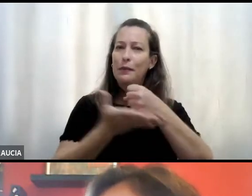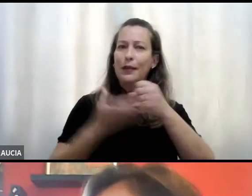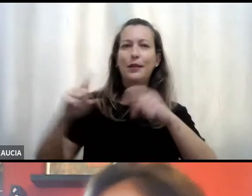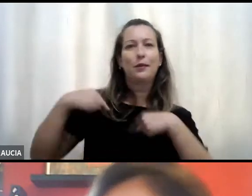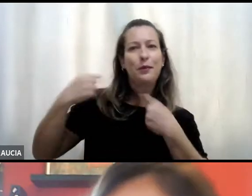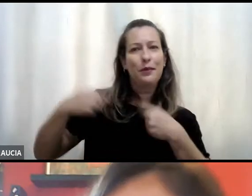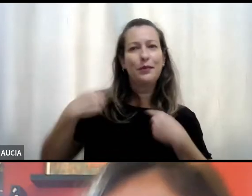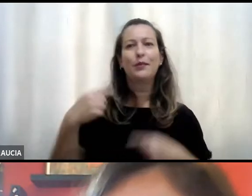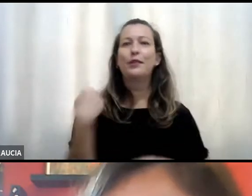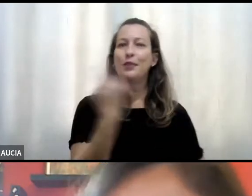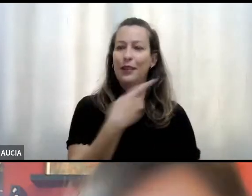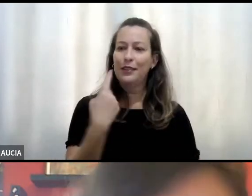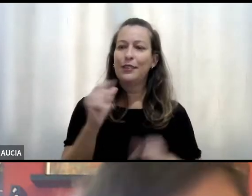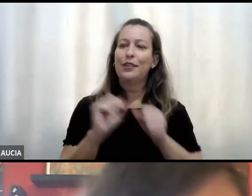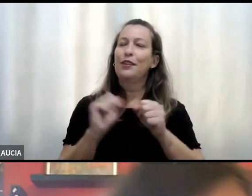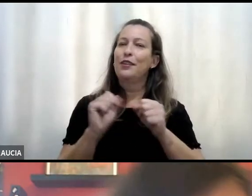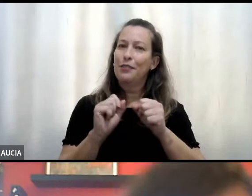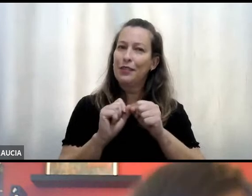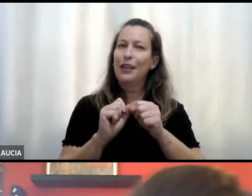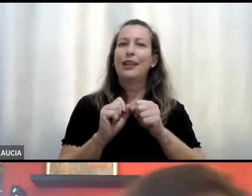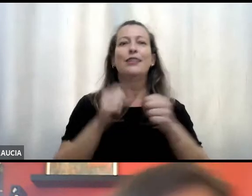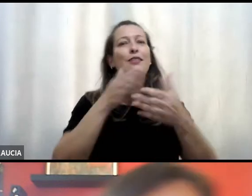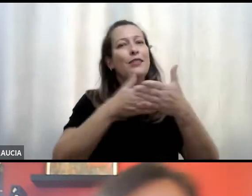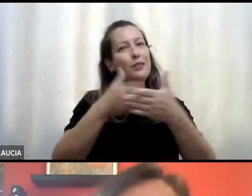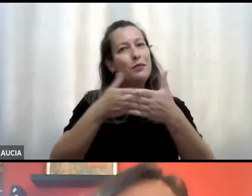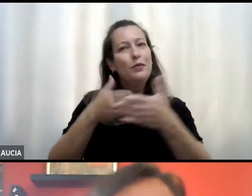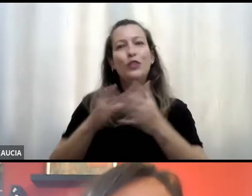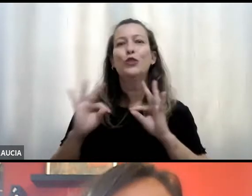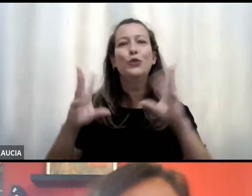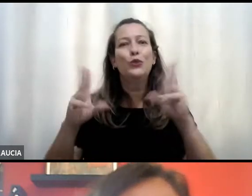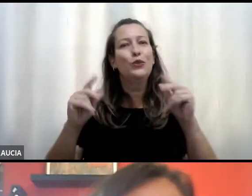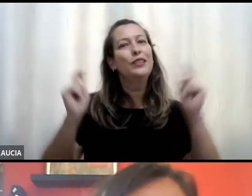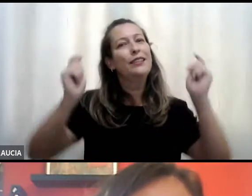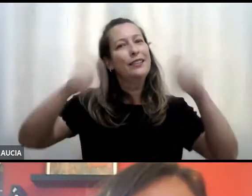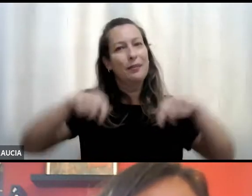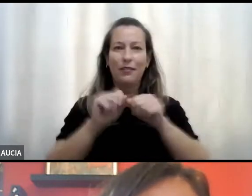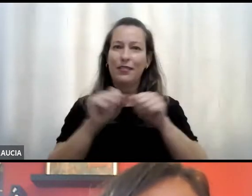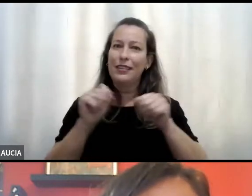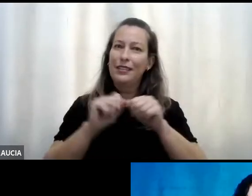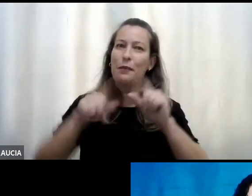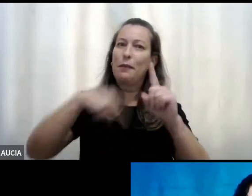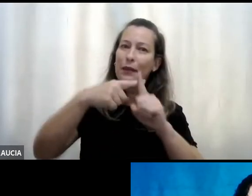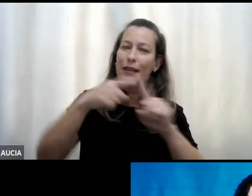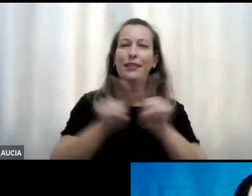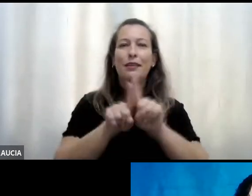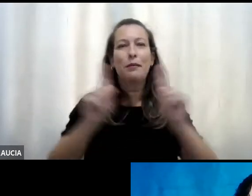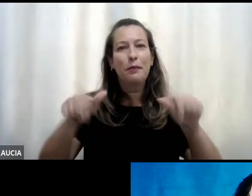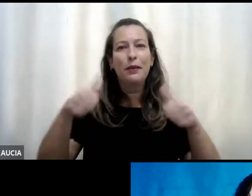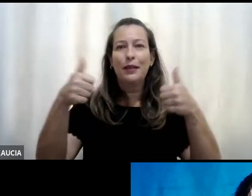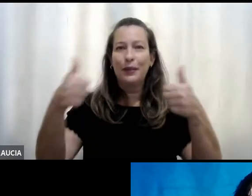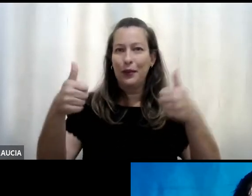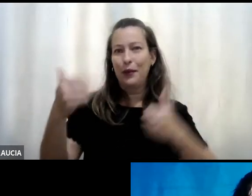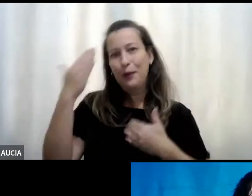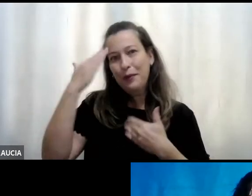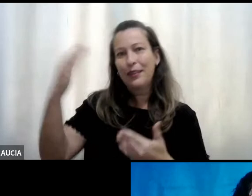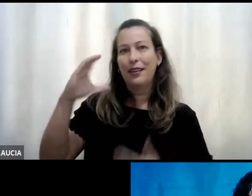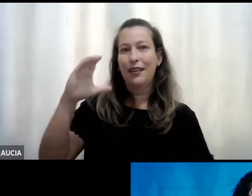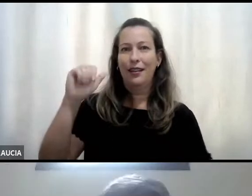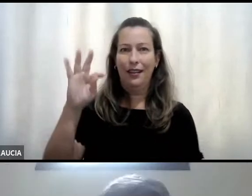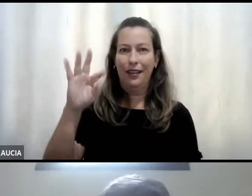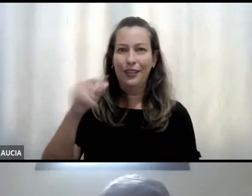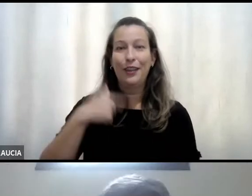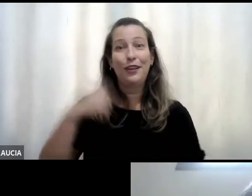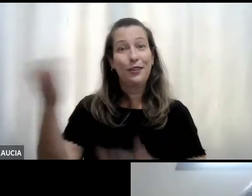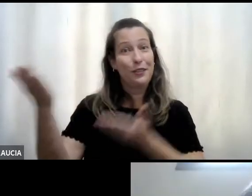para um limite do que a gente pode fazer mais e melhor. Obrigada, Kátia. Queria chamar agora a nossa Marcinha, Márcia Correia